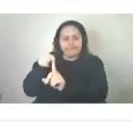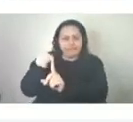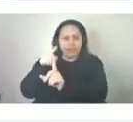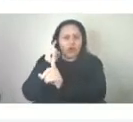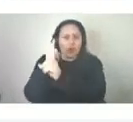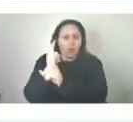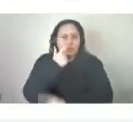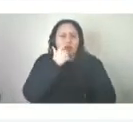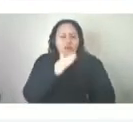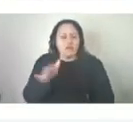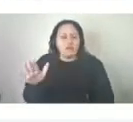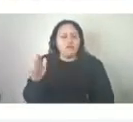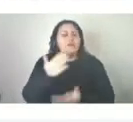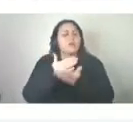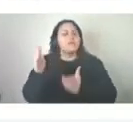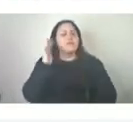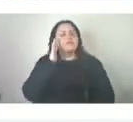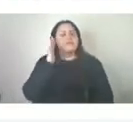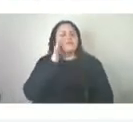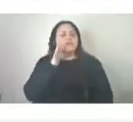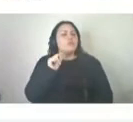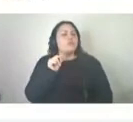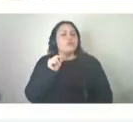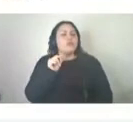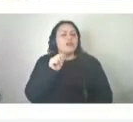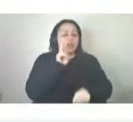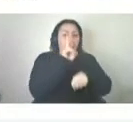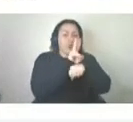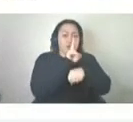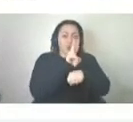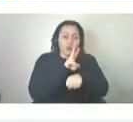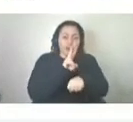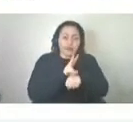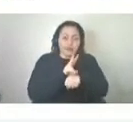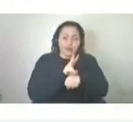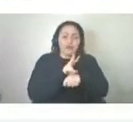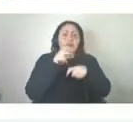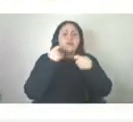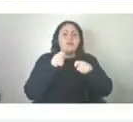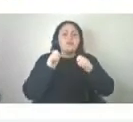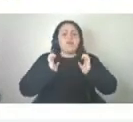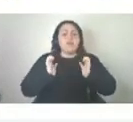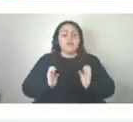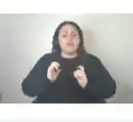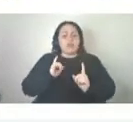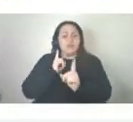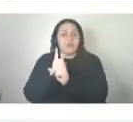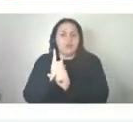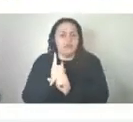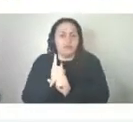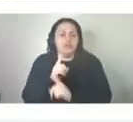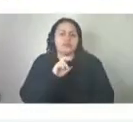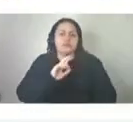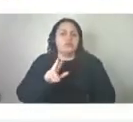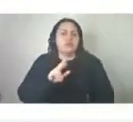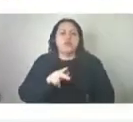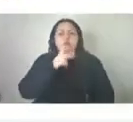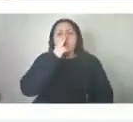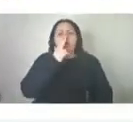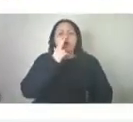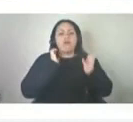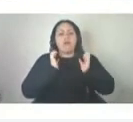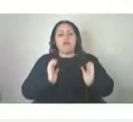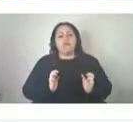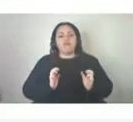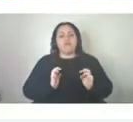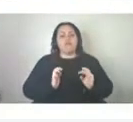que o cuidado ele deve ser regido pela ética do encontro e não pela ética do procedimento, na medida